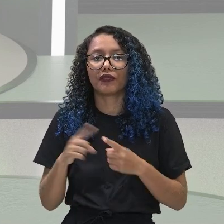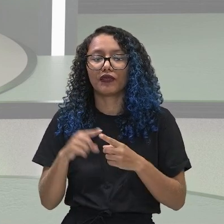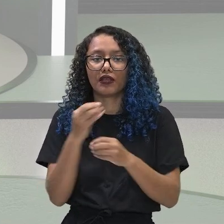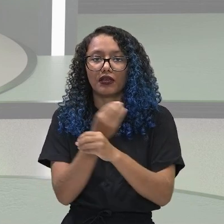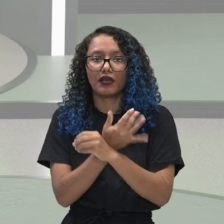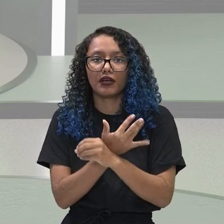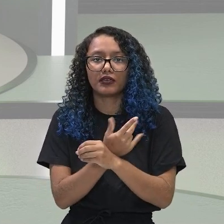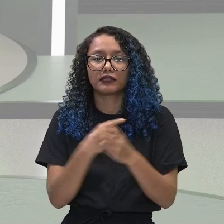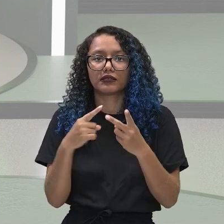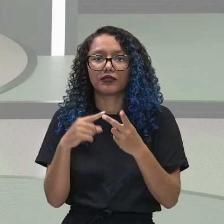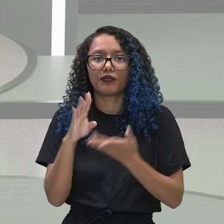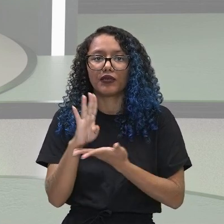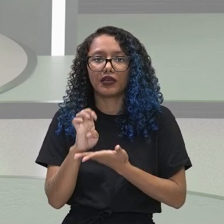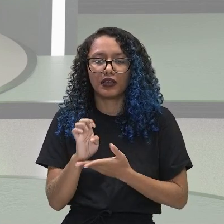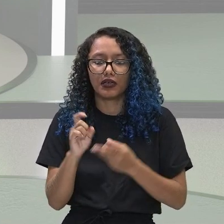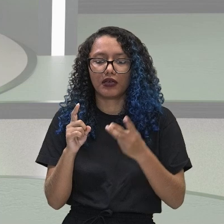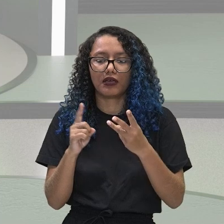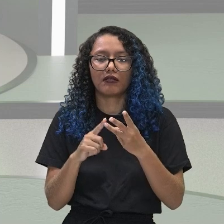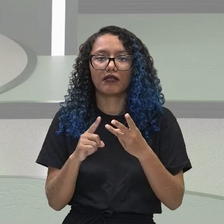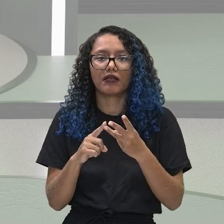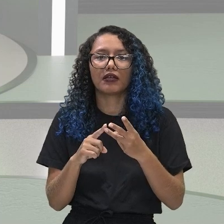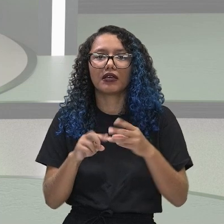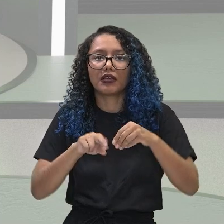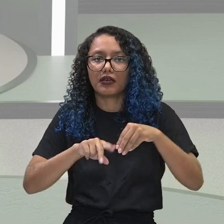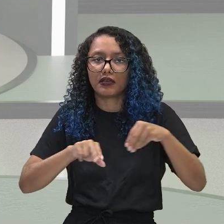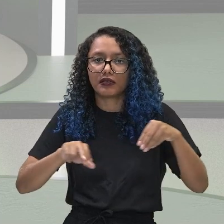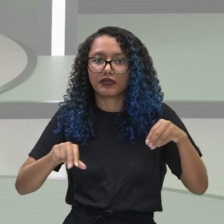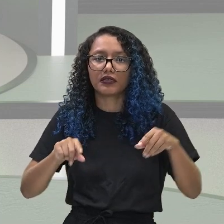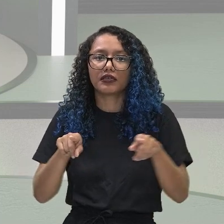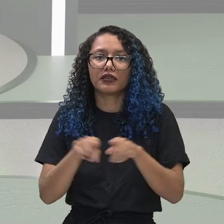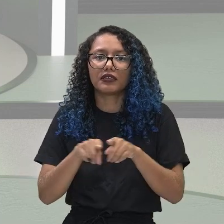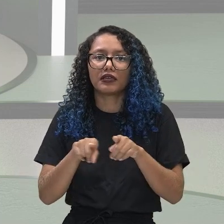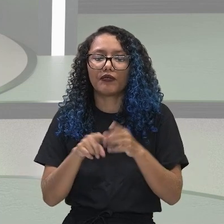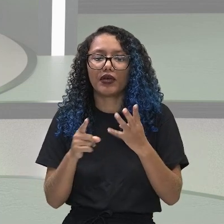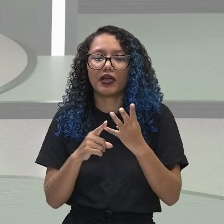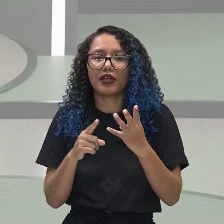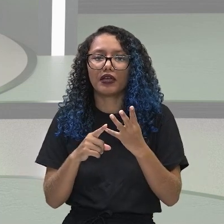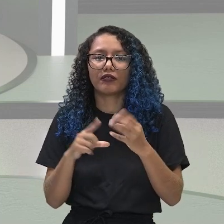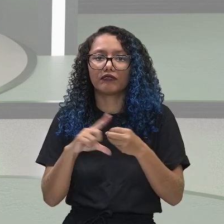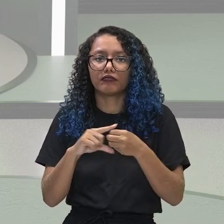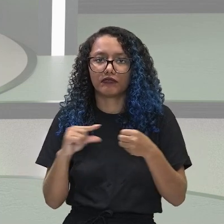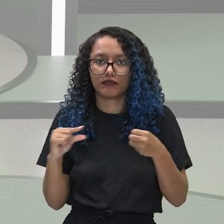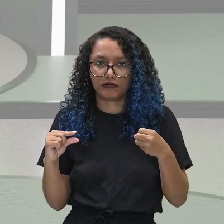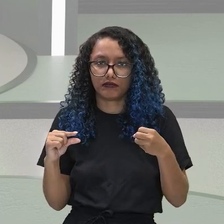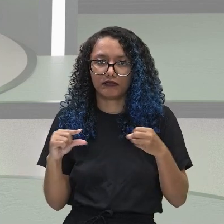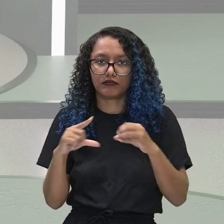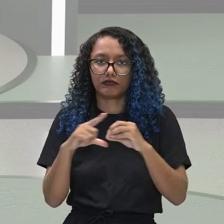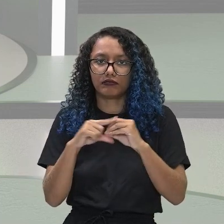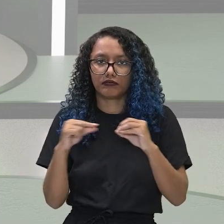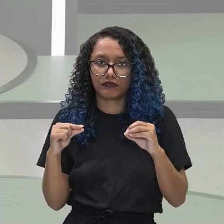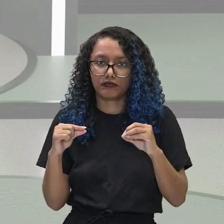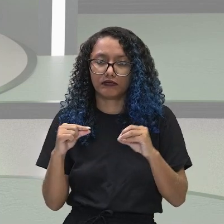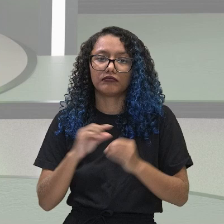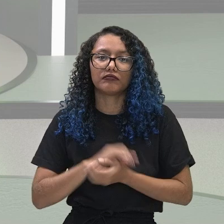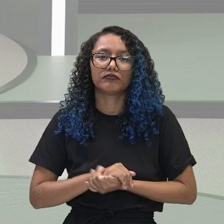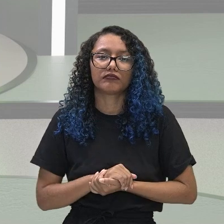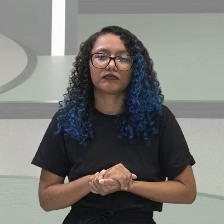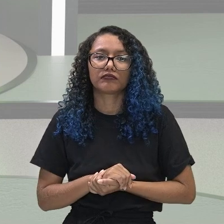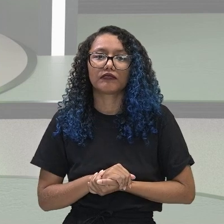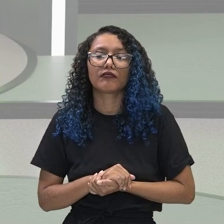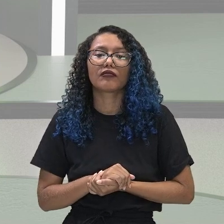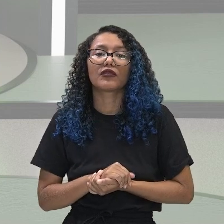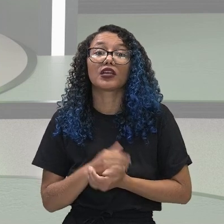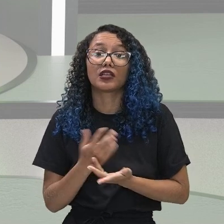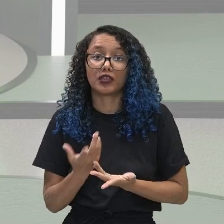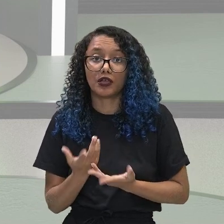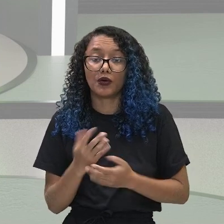ácidos, bases e sais, e os óxidos. As funções inorgânicas